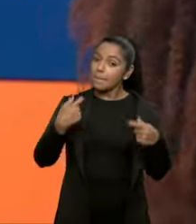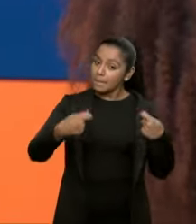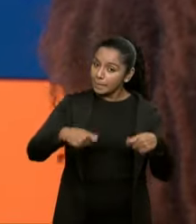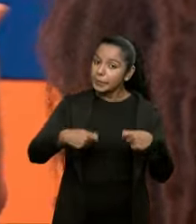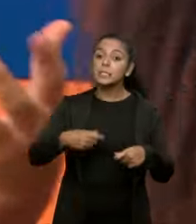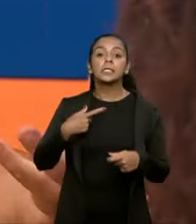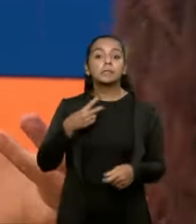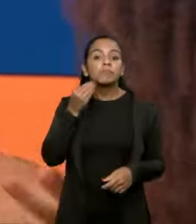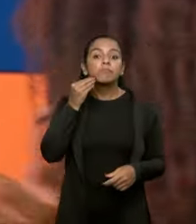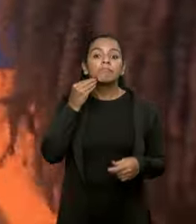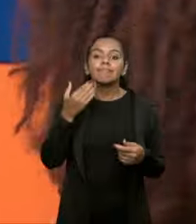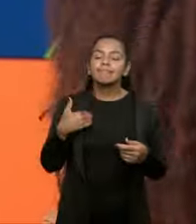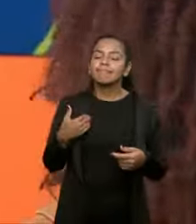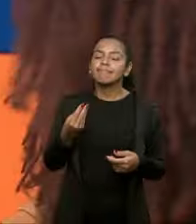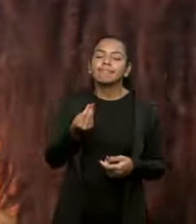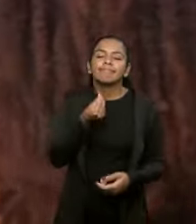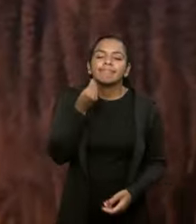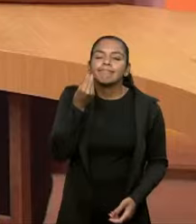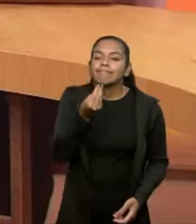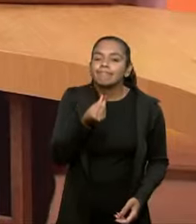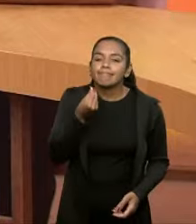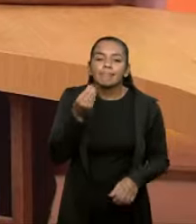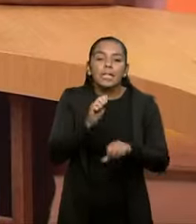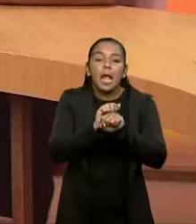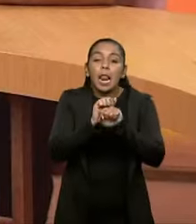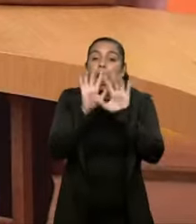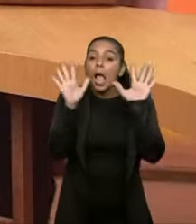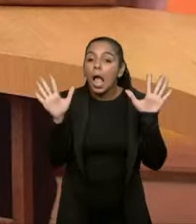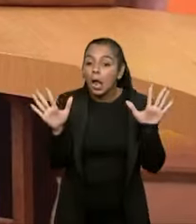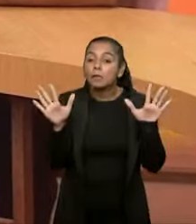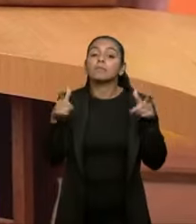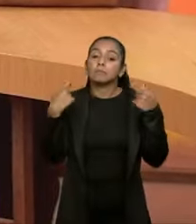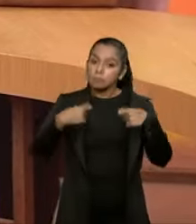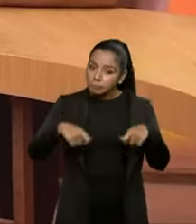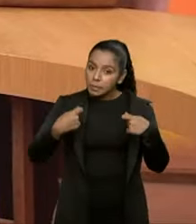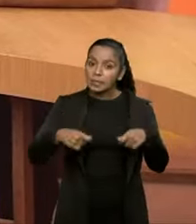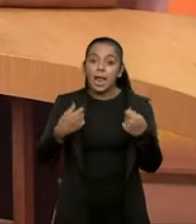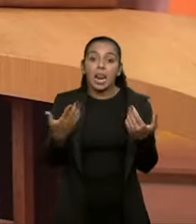tentar ficar assim, macio. É isso, tem que ser...